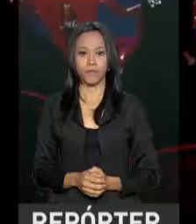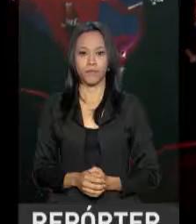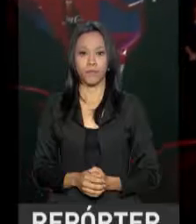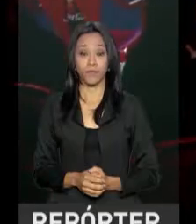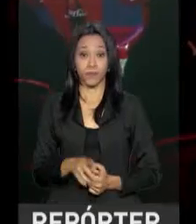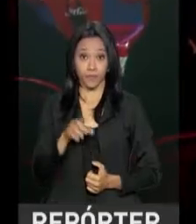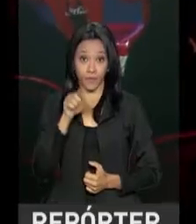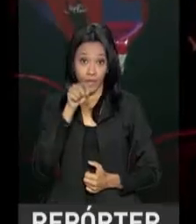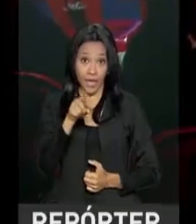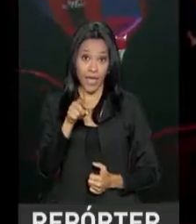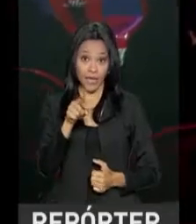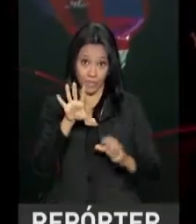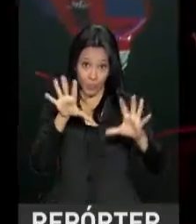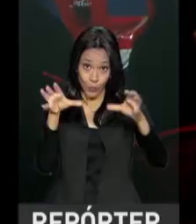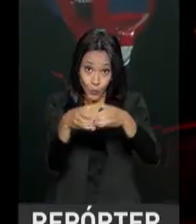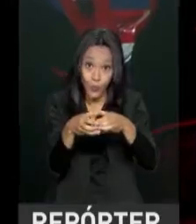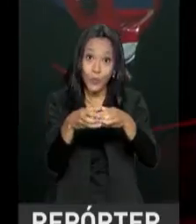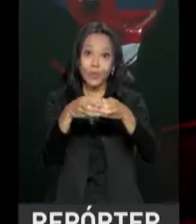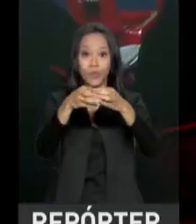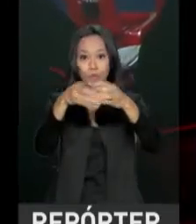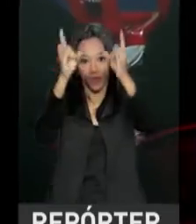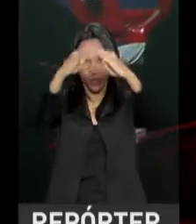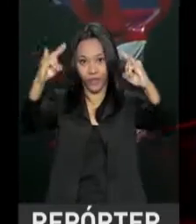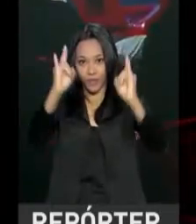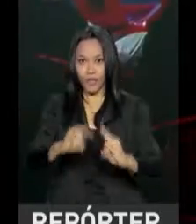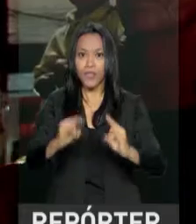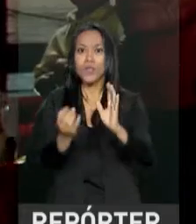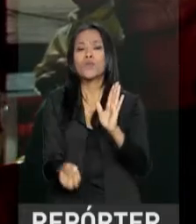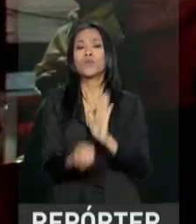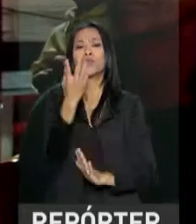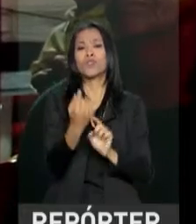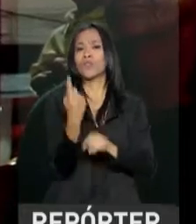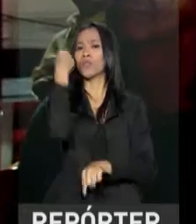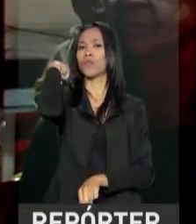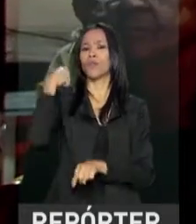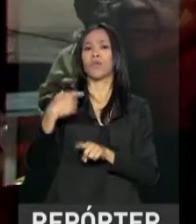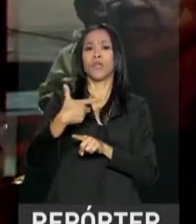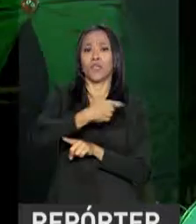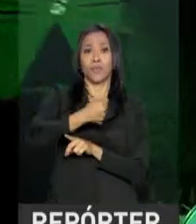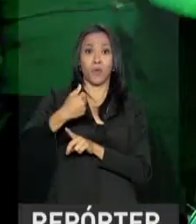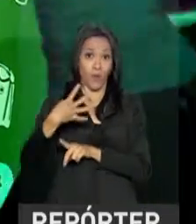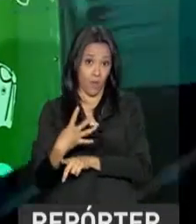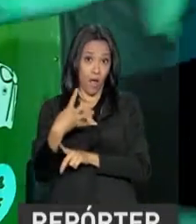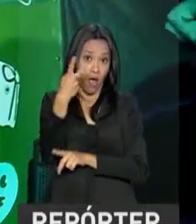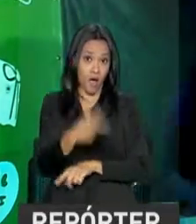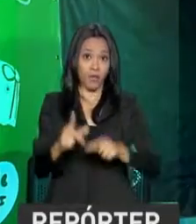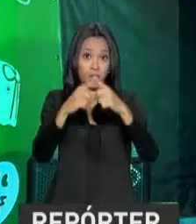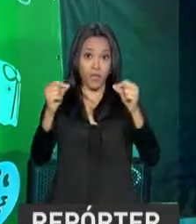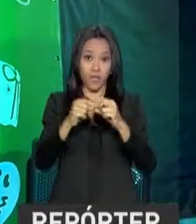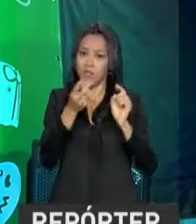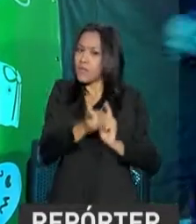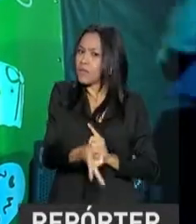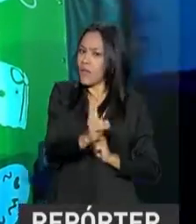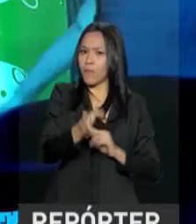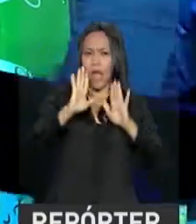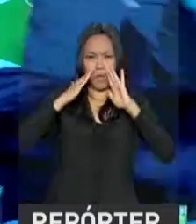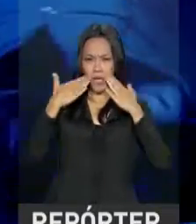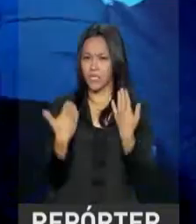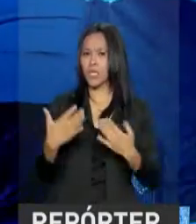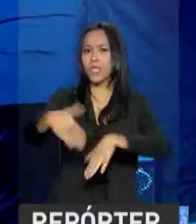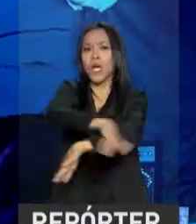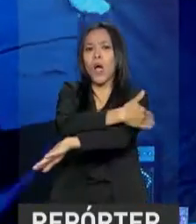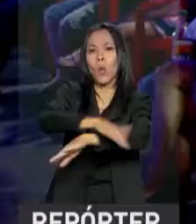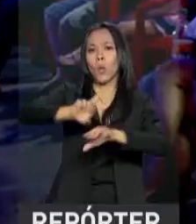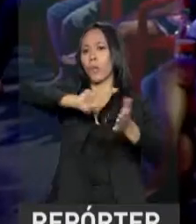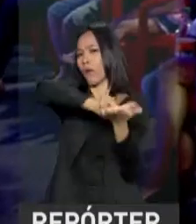A companhia Circo Rebote nasceu em 2004 em Brasília e desde então realiza teatro de rua, se apresentando para um